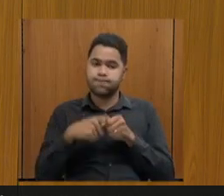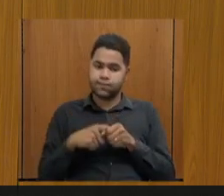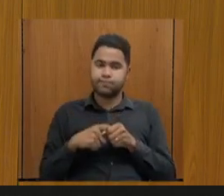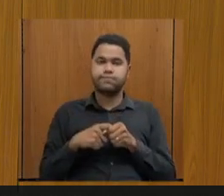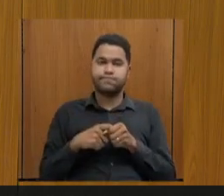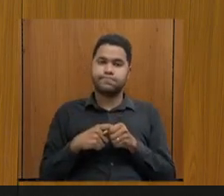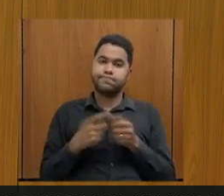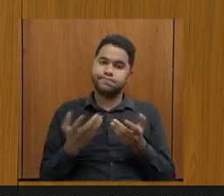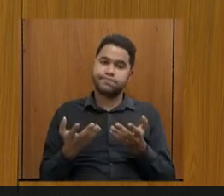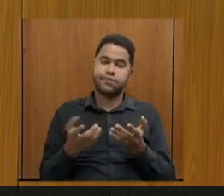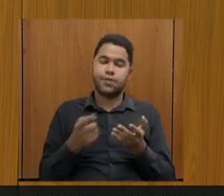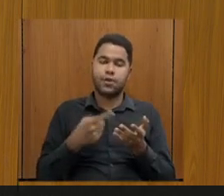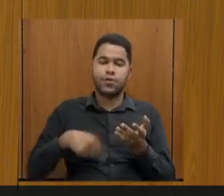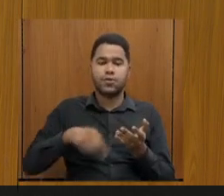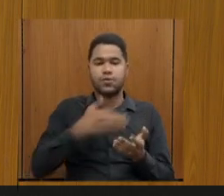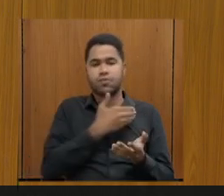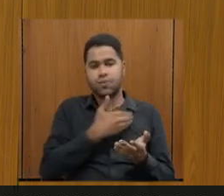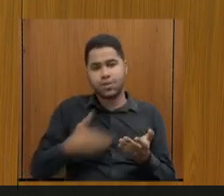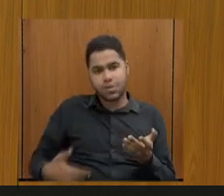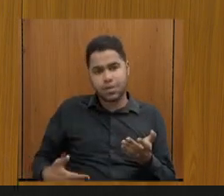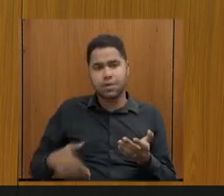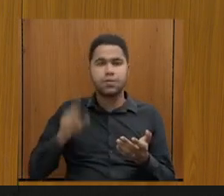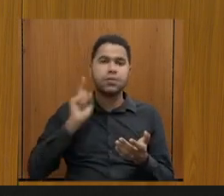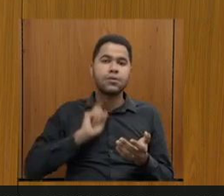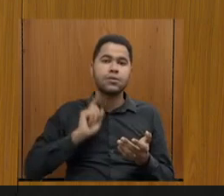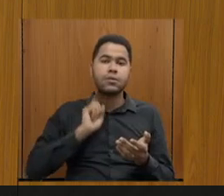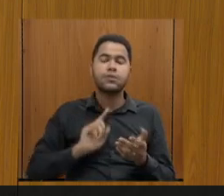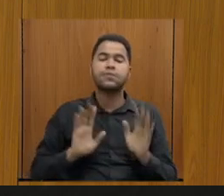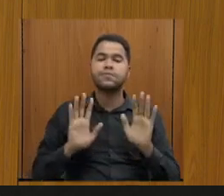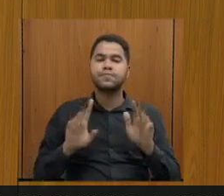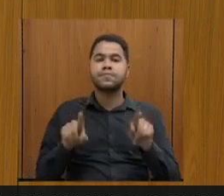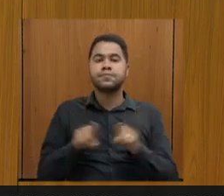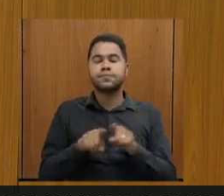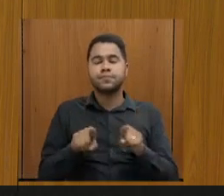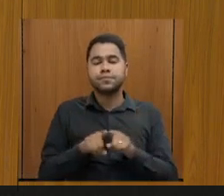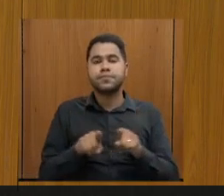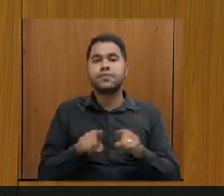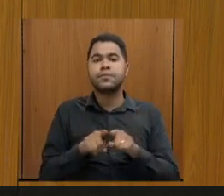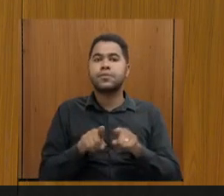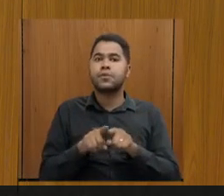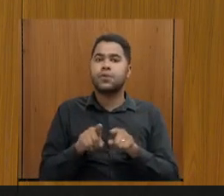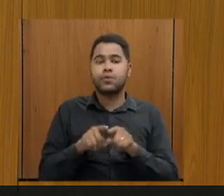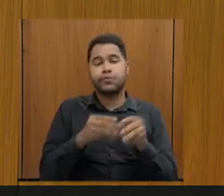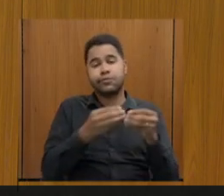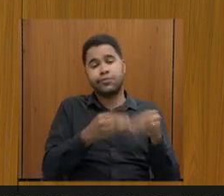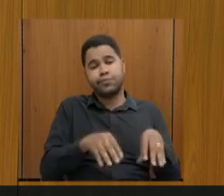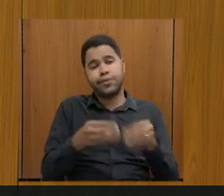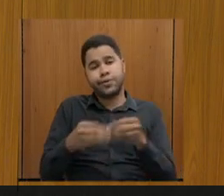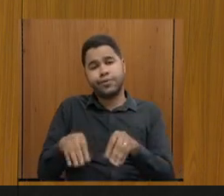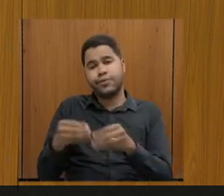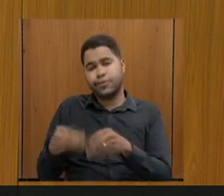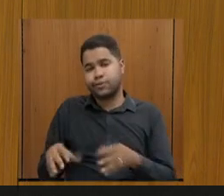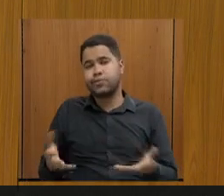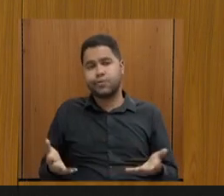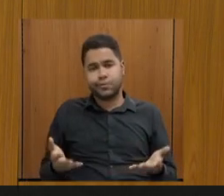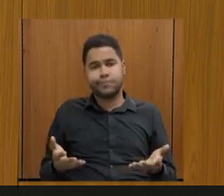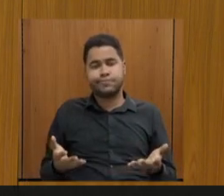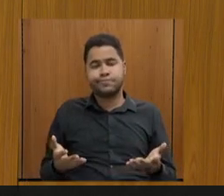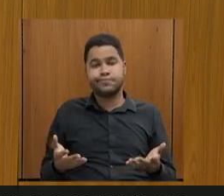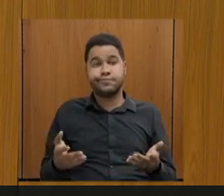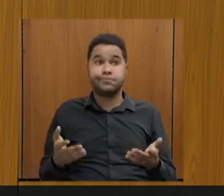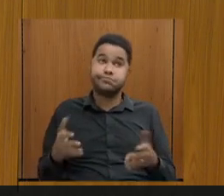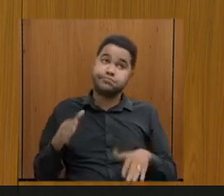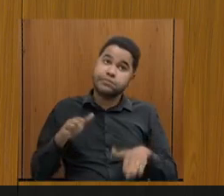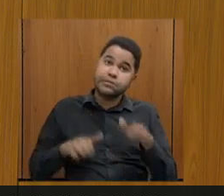mesmo ao nosso estado de Minas Gerais mas também temos aí os grandes oi Su grandes prejuízos